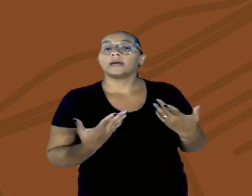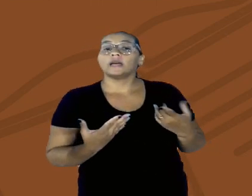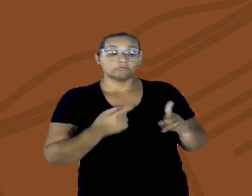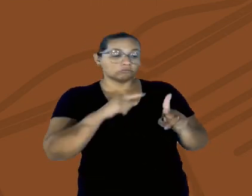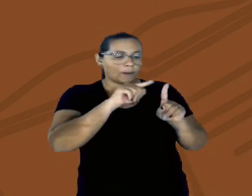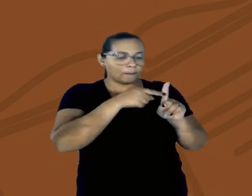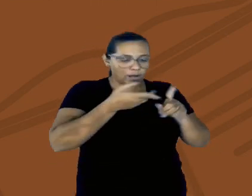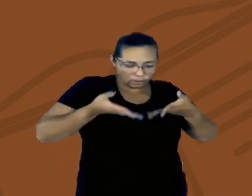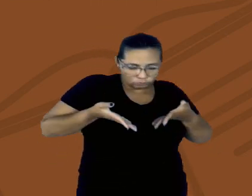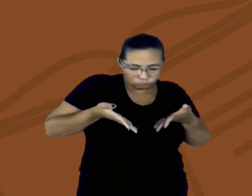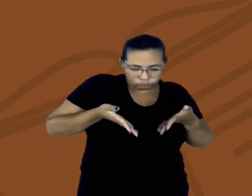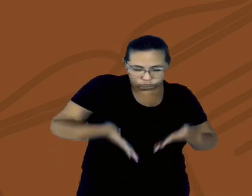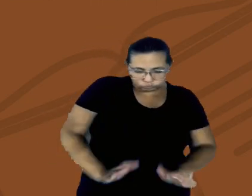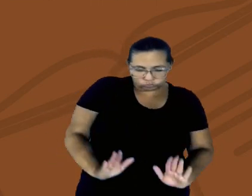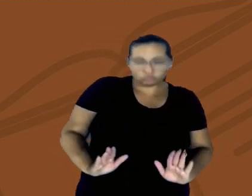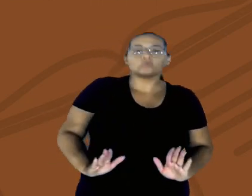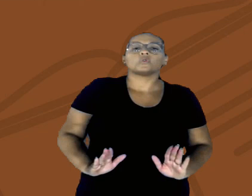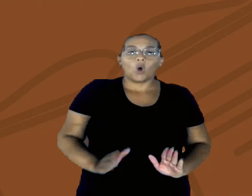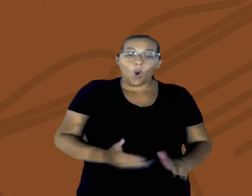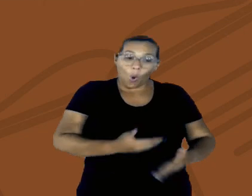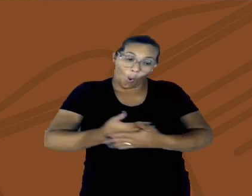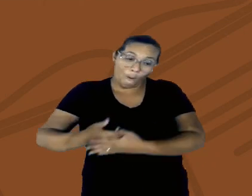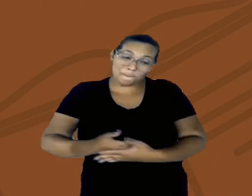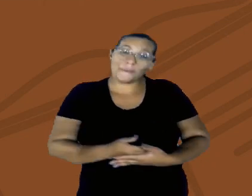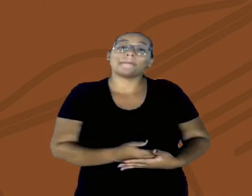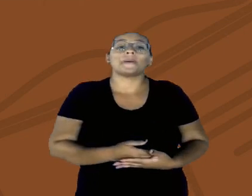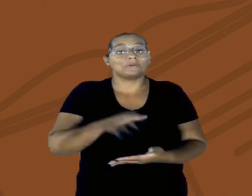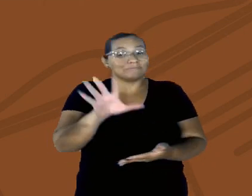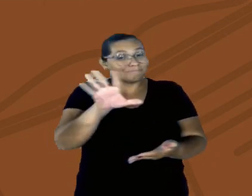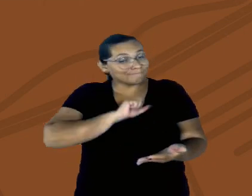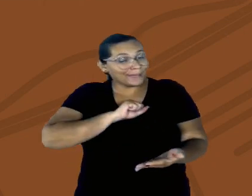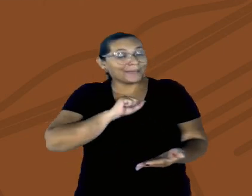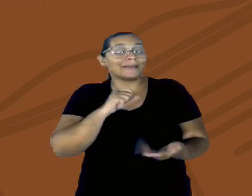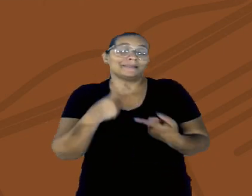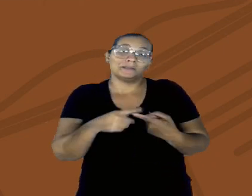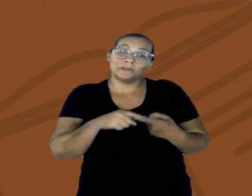pode acontecer aí uma contaminação do bebê.